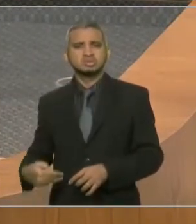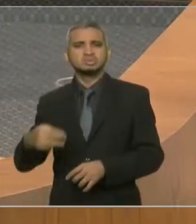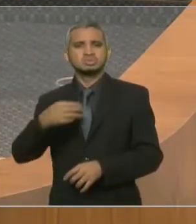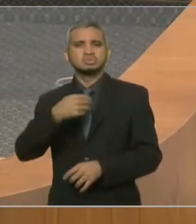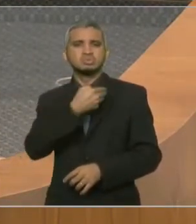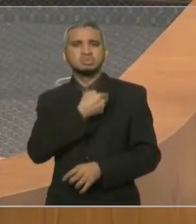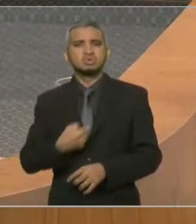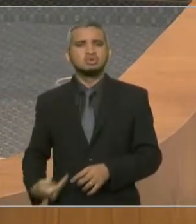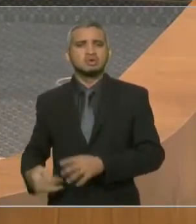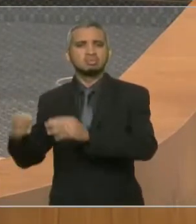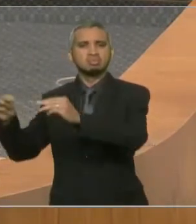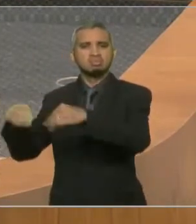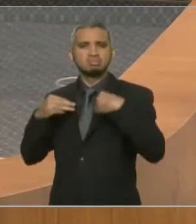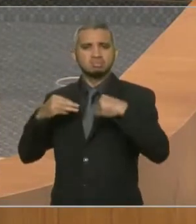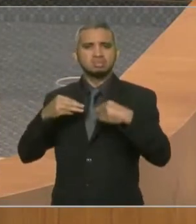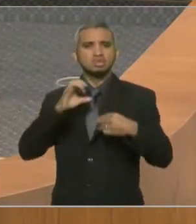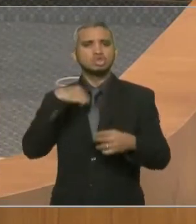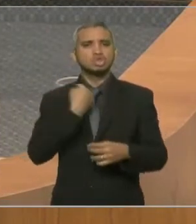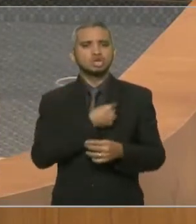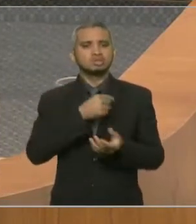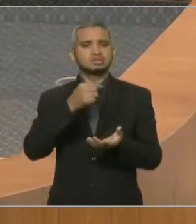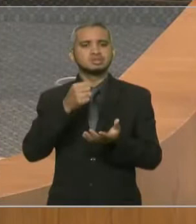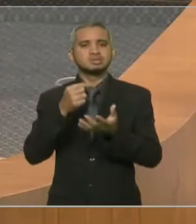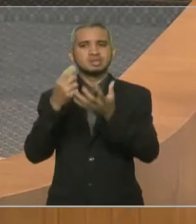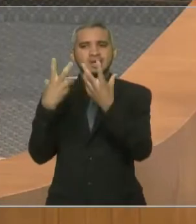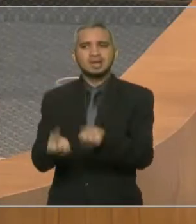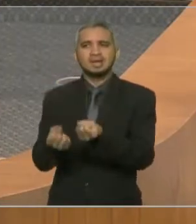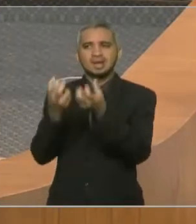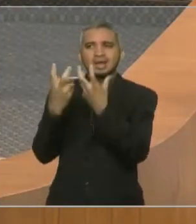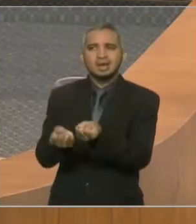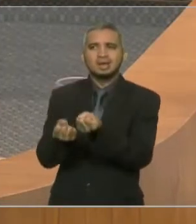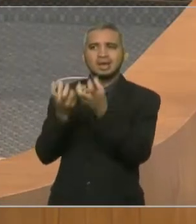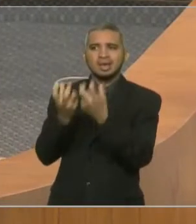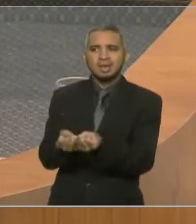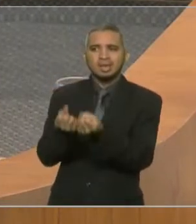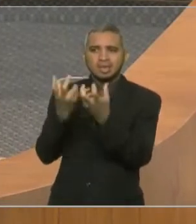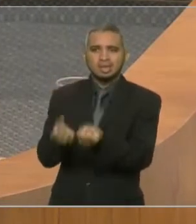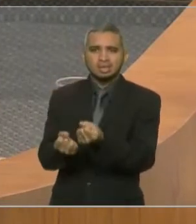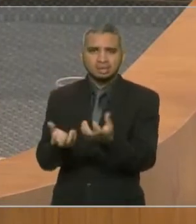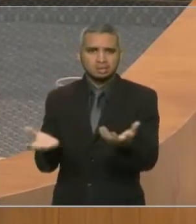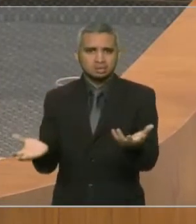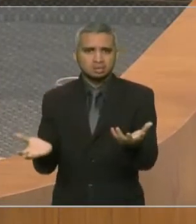Executivo apenas passem por aqui sem a mínima discussão, senhor presidente. E aí sim,